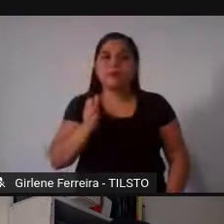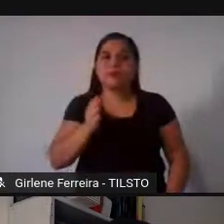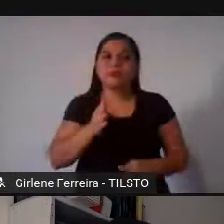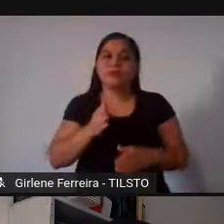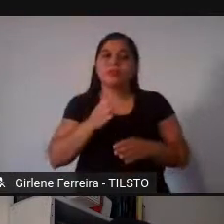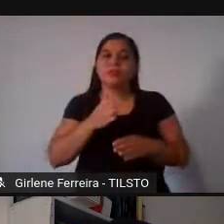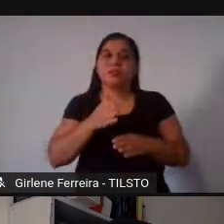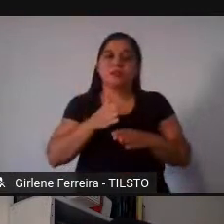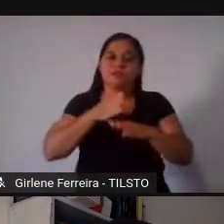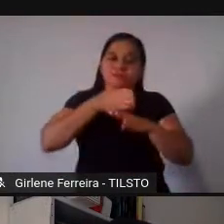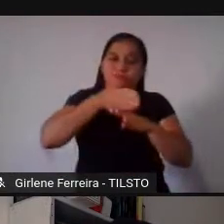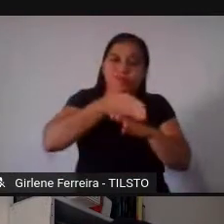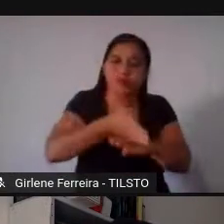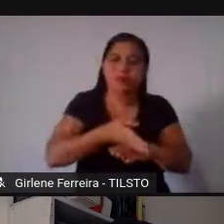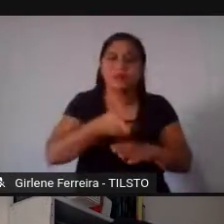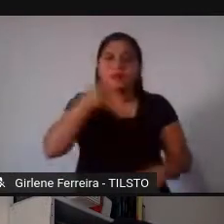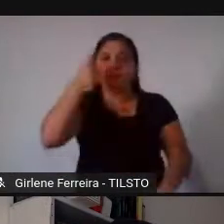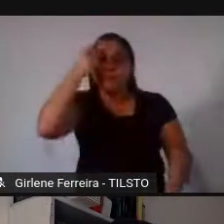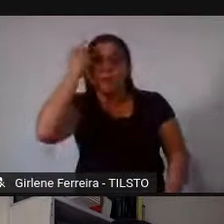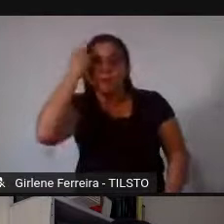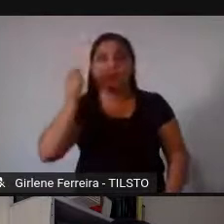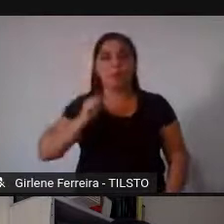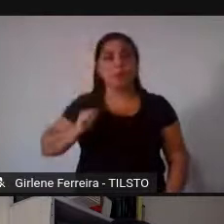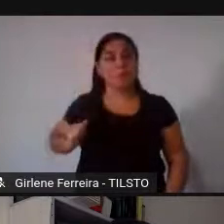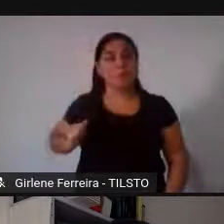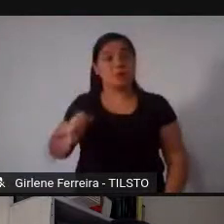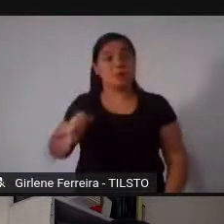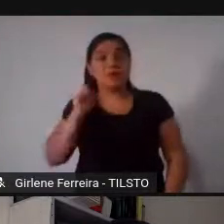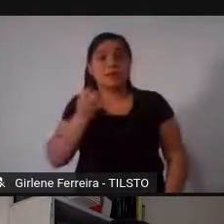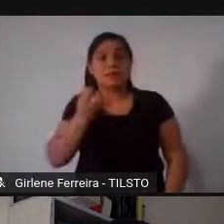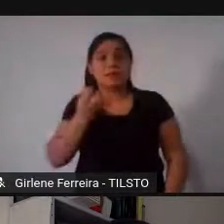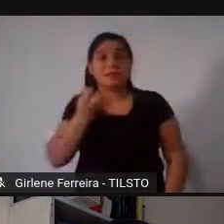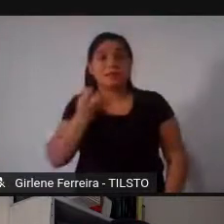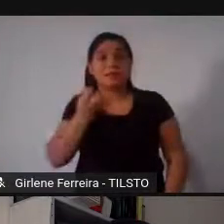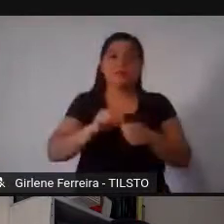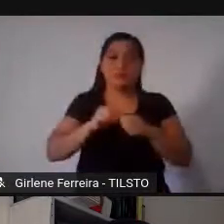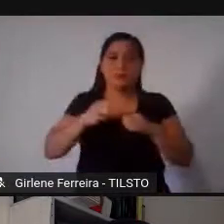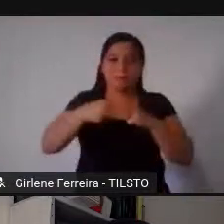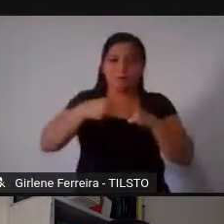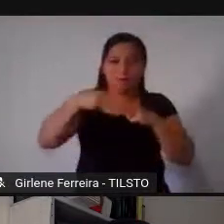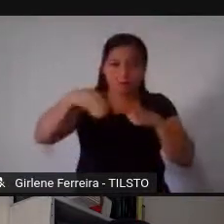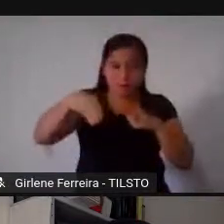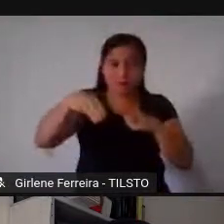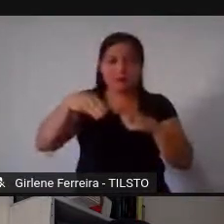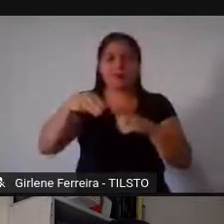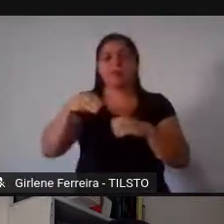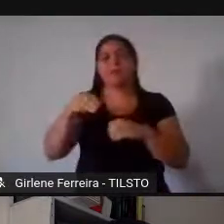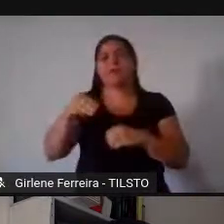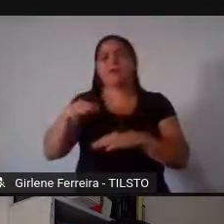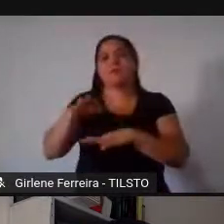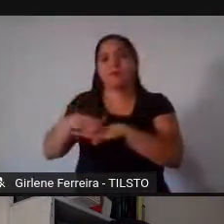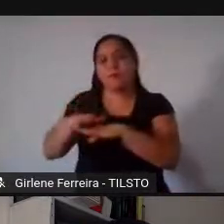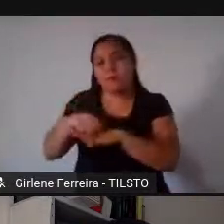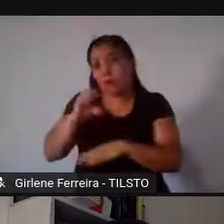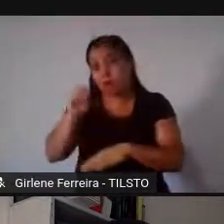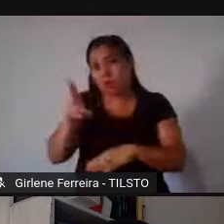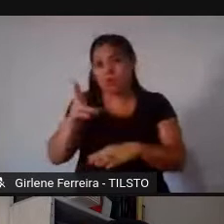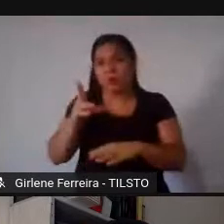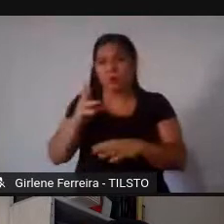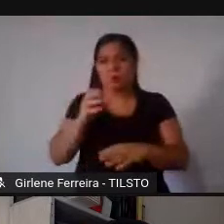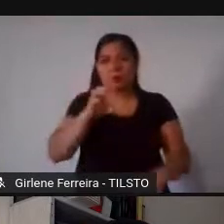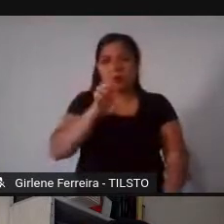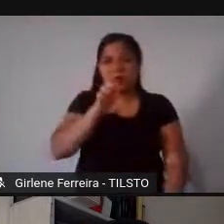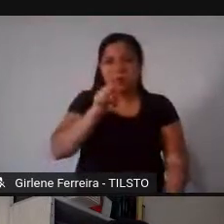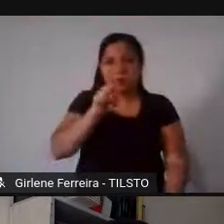iniciação científica, e se vier a fazer mestrado em matemática ou estatística, em qualquer